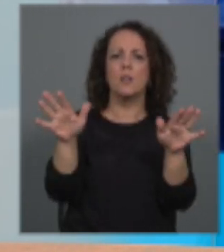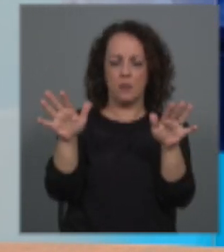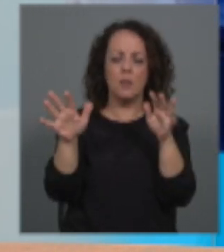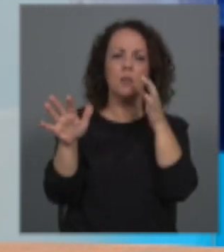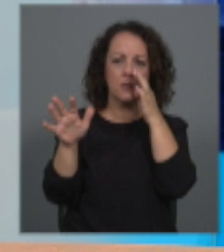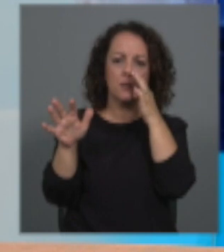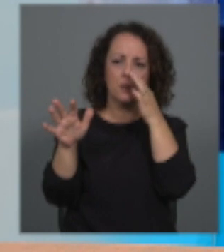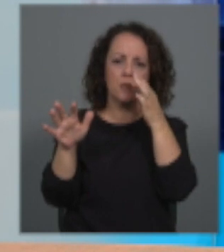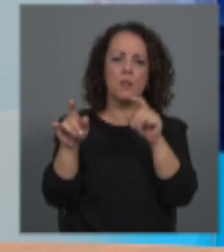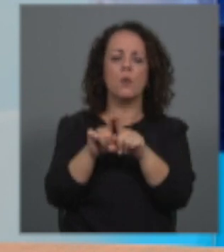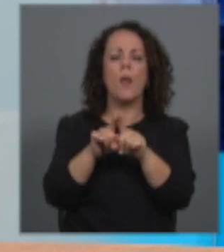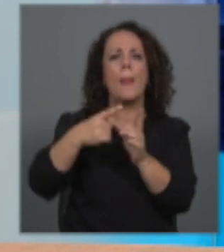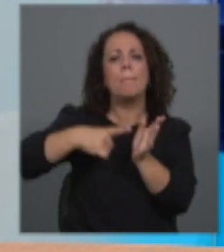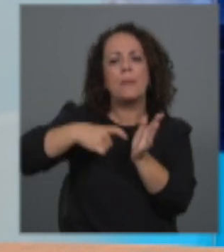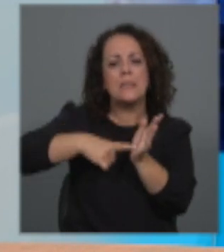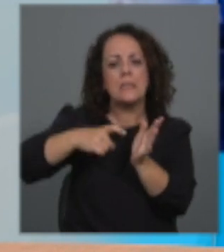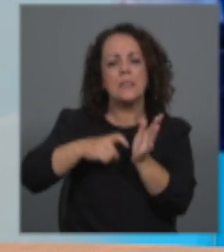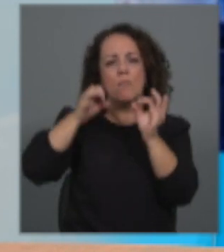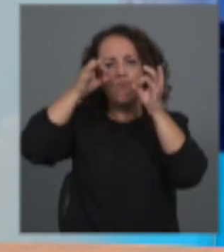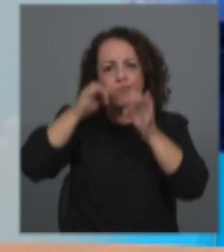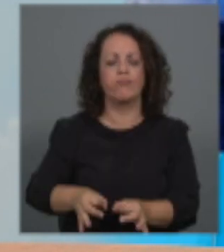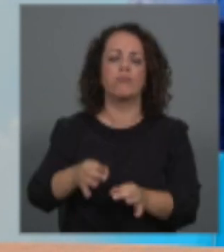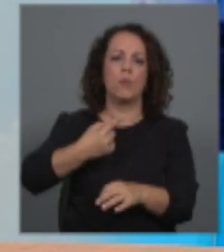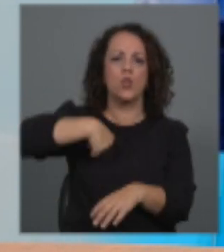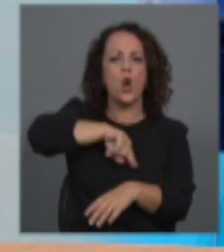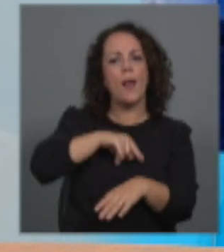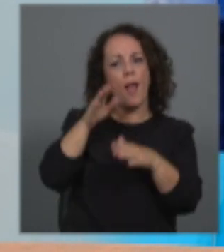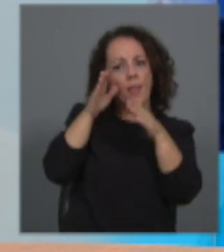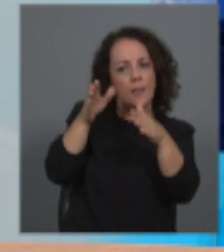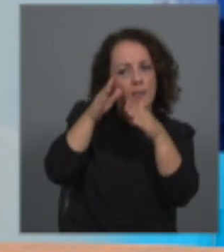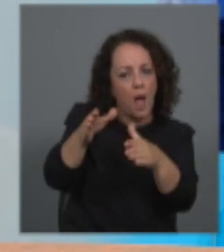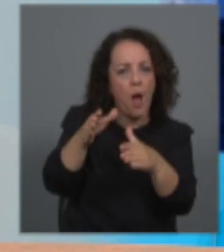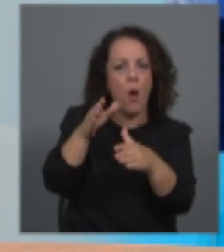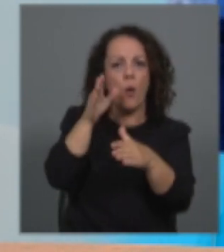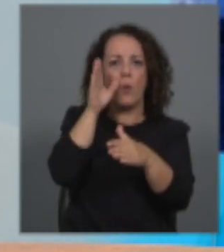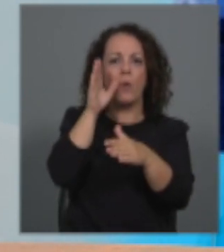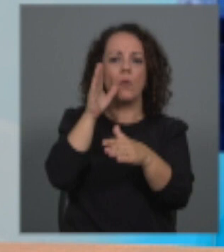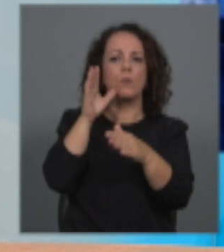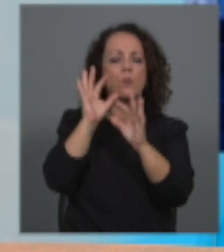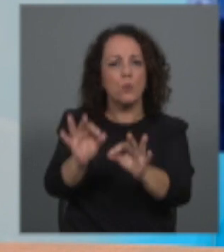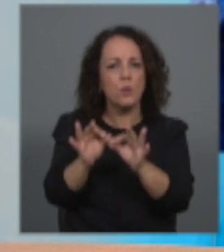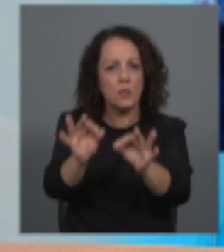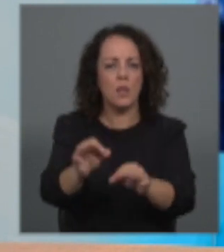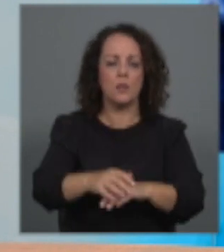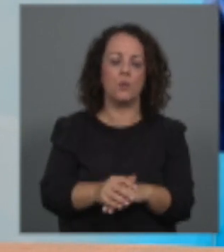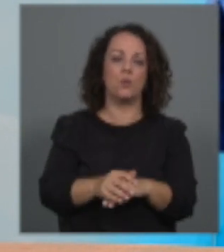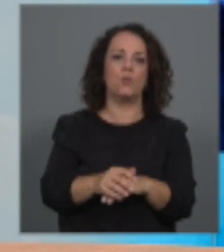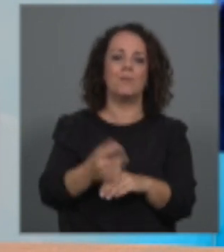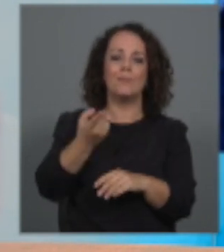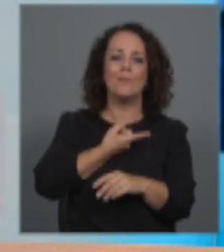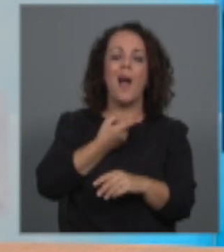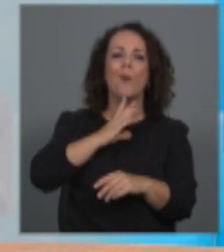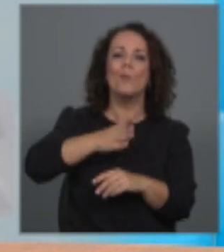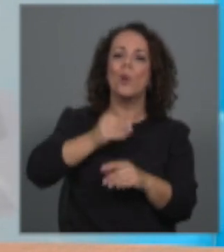como precisando da nossa atenção e do nosso cuidado. Atenção ao mundo,